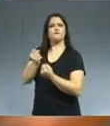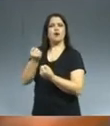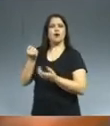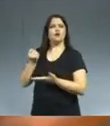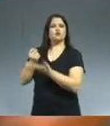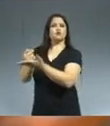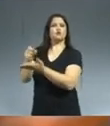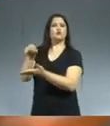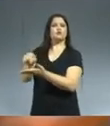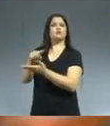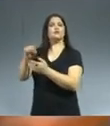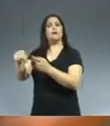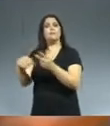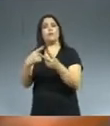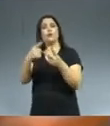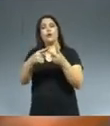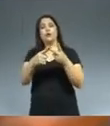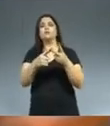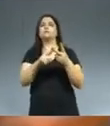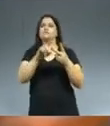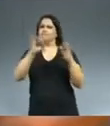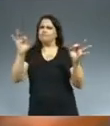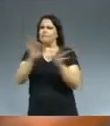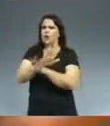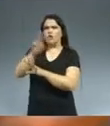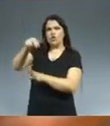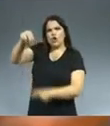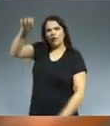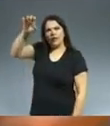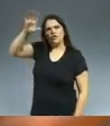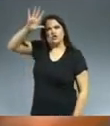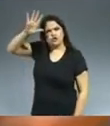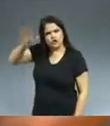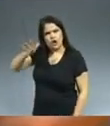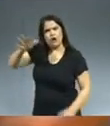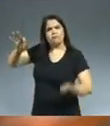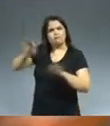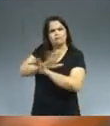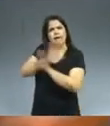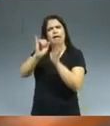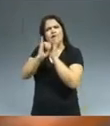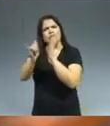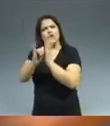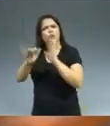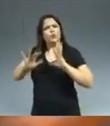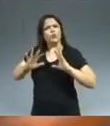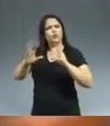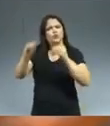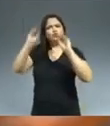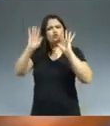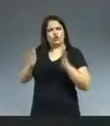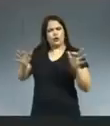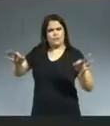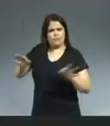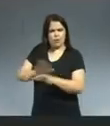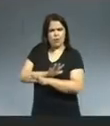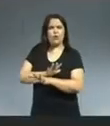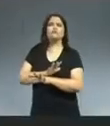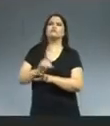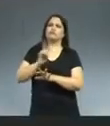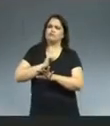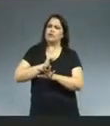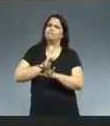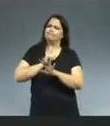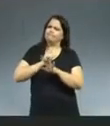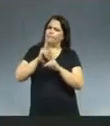sistema nessa região e o segundo a região quando nós concluirmos e se abrirmos edital tivermos só já tá aberto na verdade